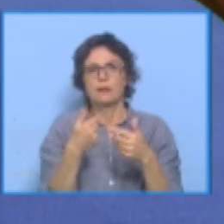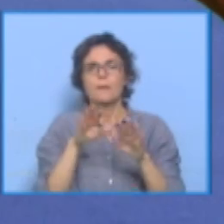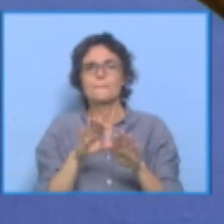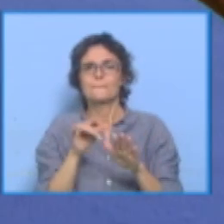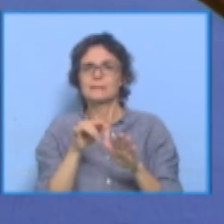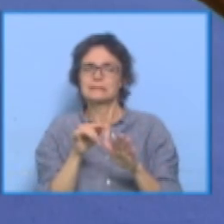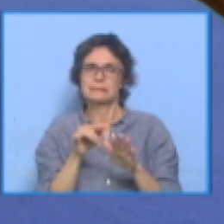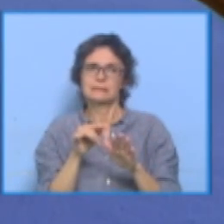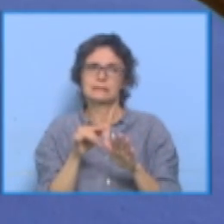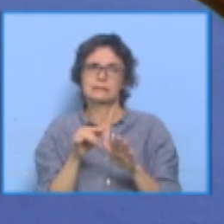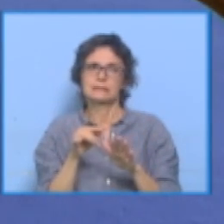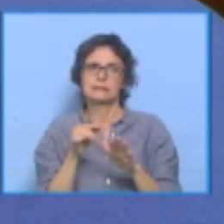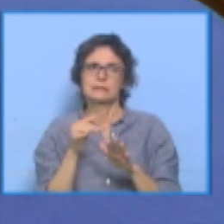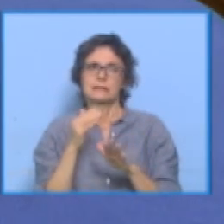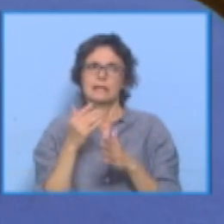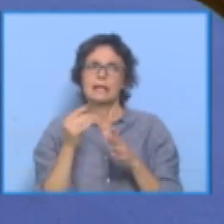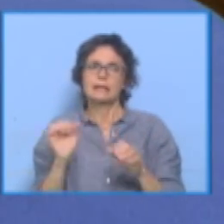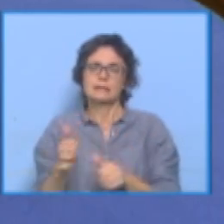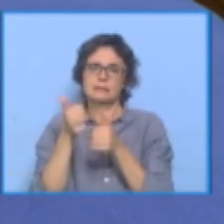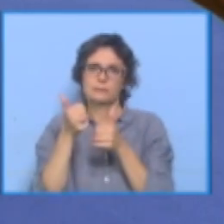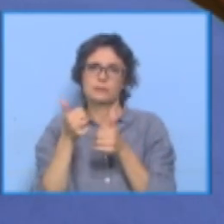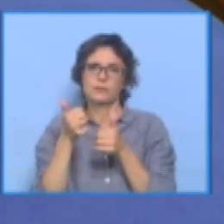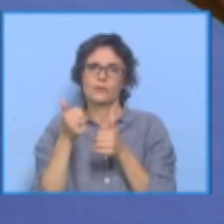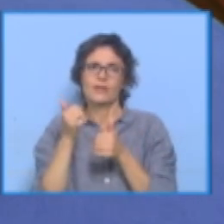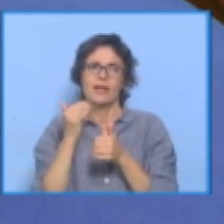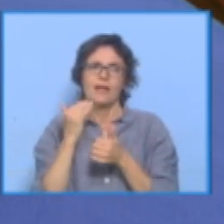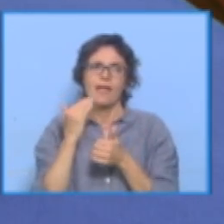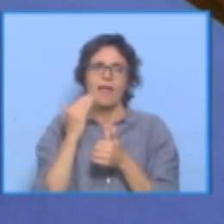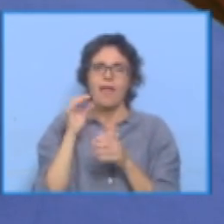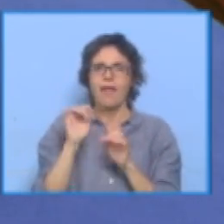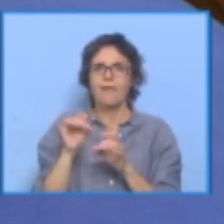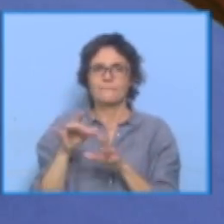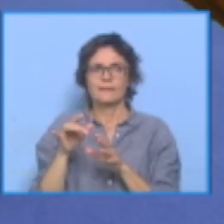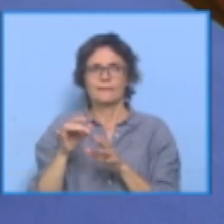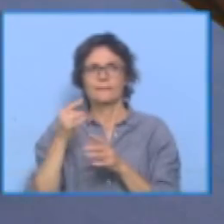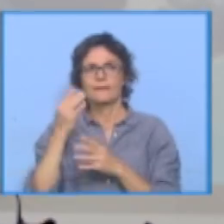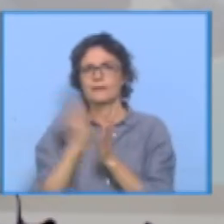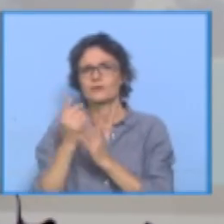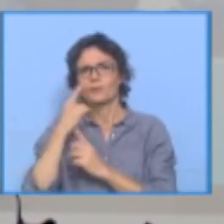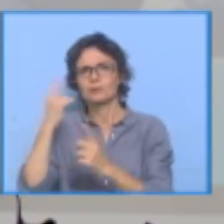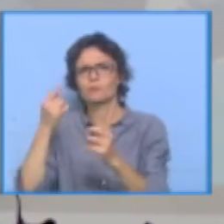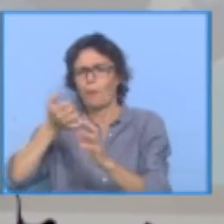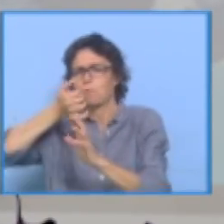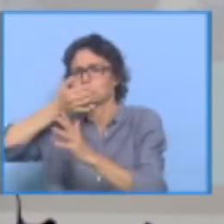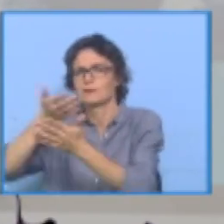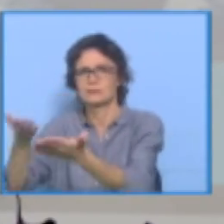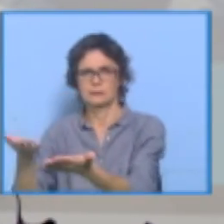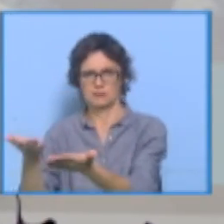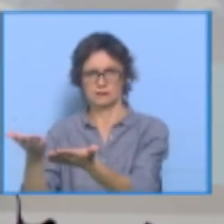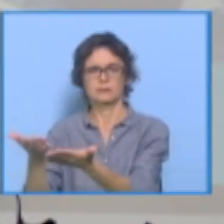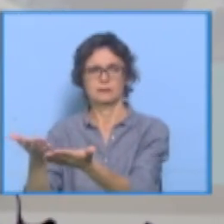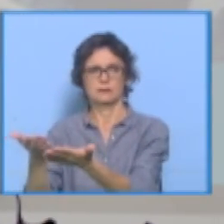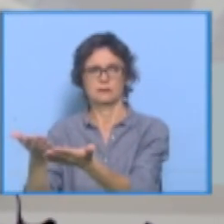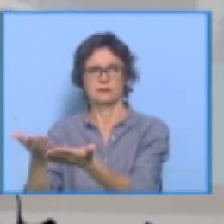o ensino público, deixá-lo funcionar com mais ar, sem que com isso se gastasse. No total, estas ajudas vão passar a